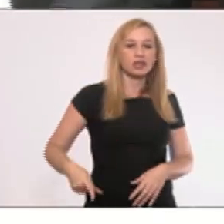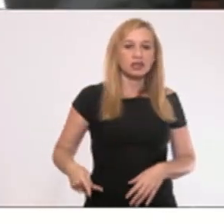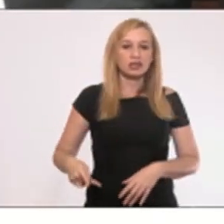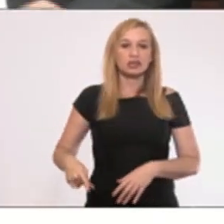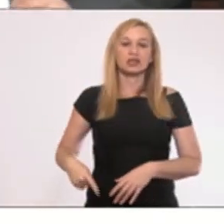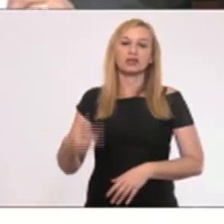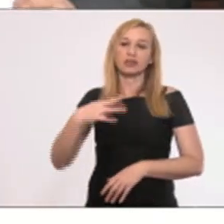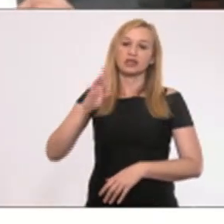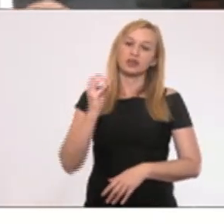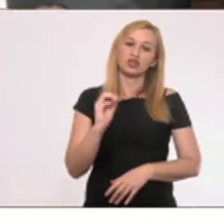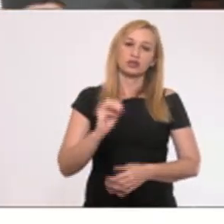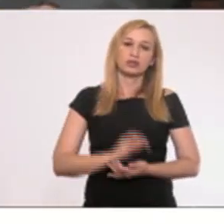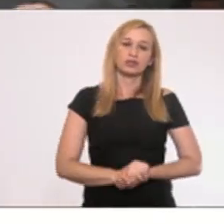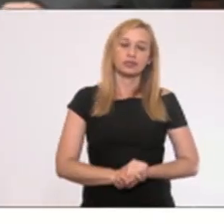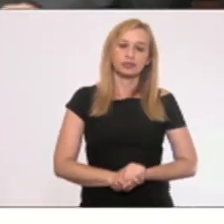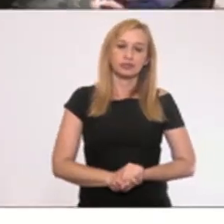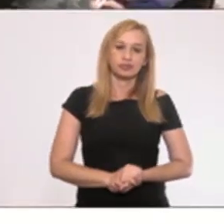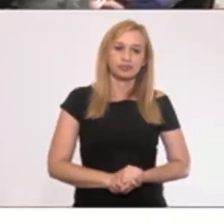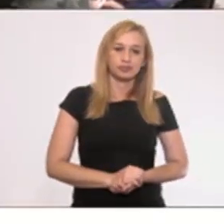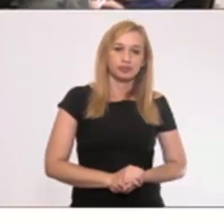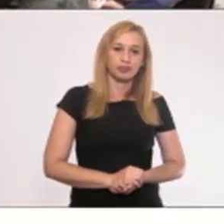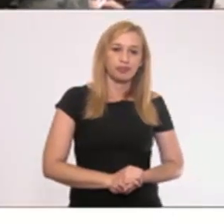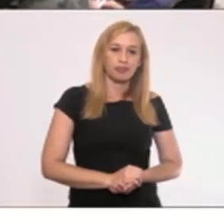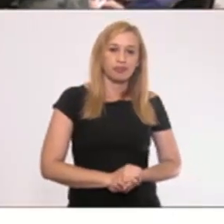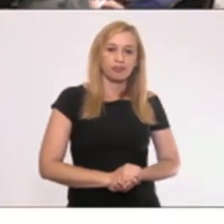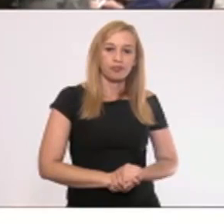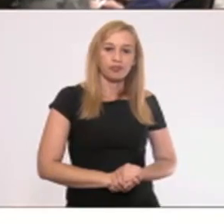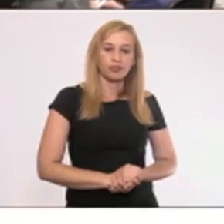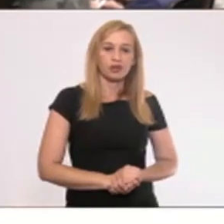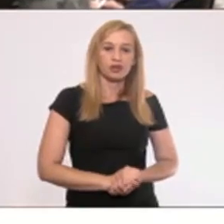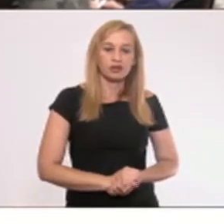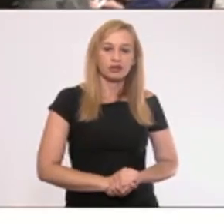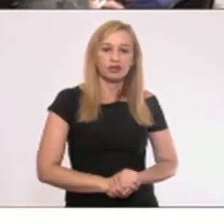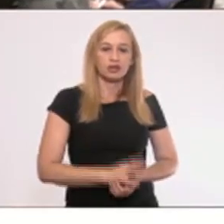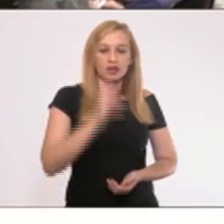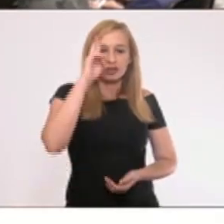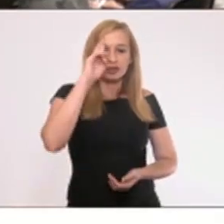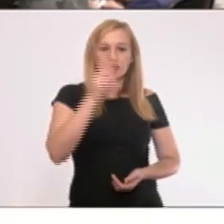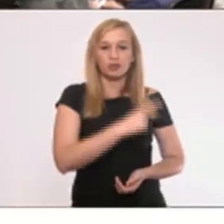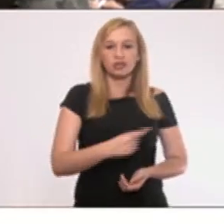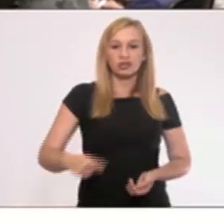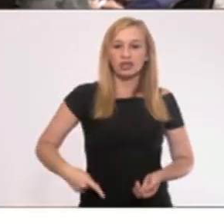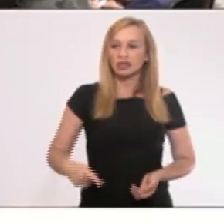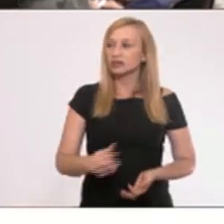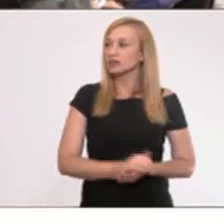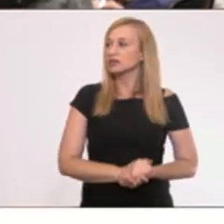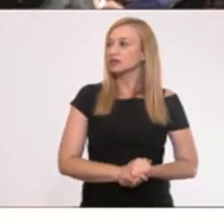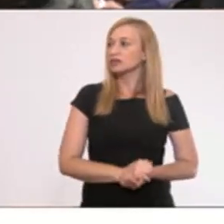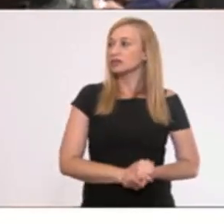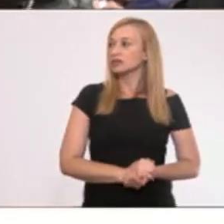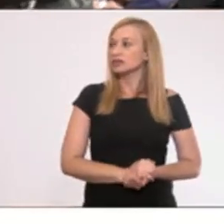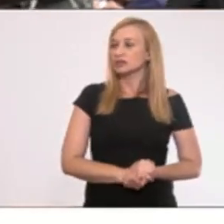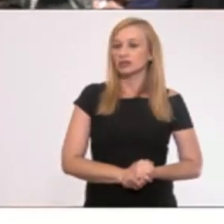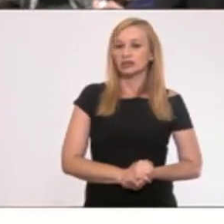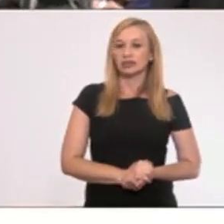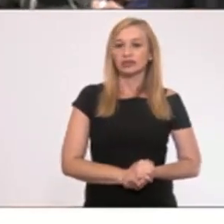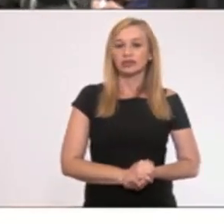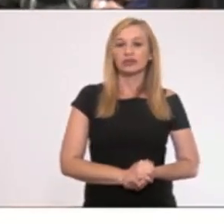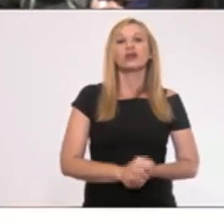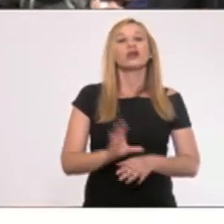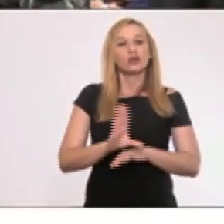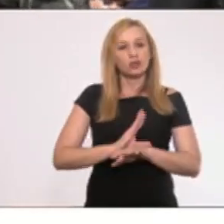deputado Márcio Pacheco. 15 minutos. Senhor presidente, o parecer é